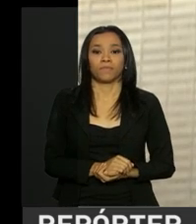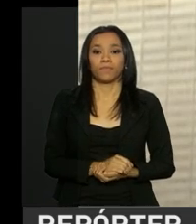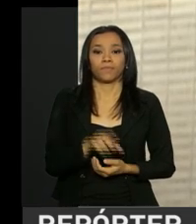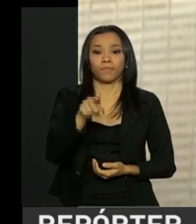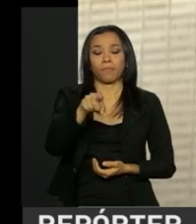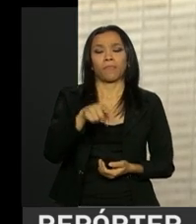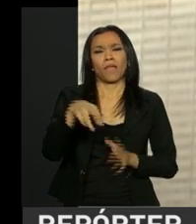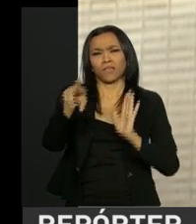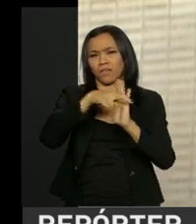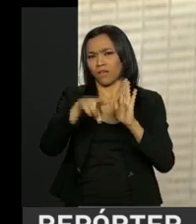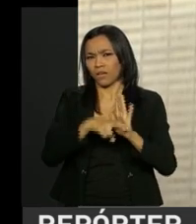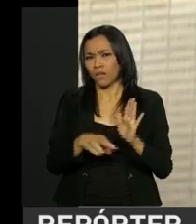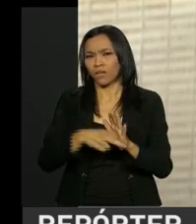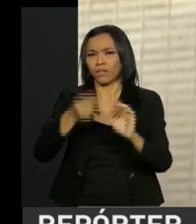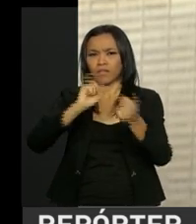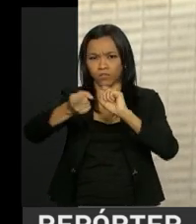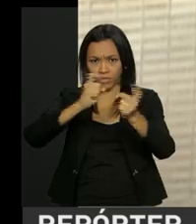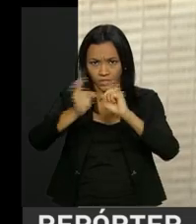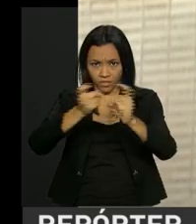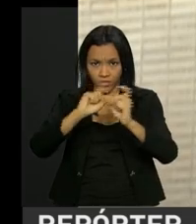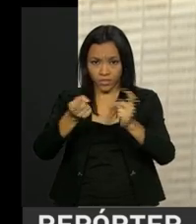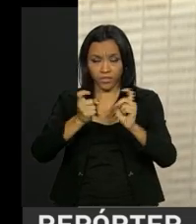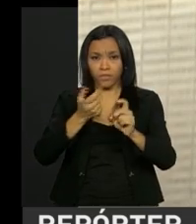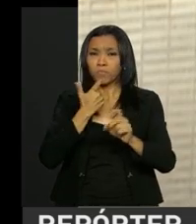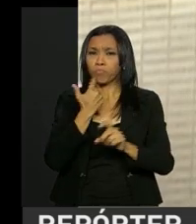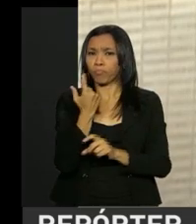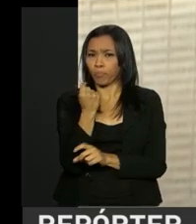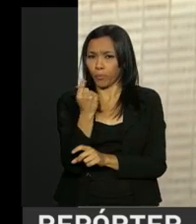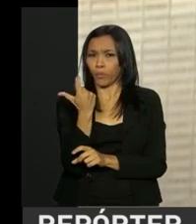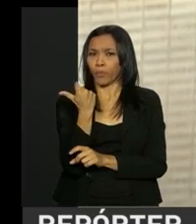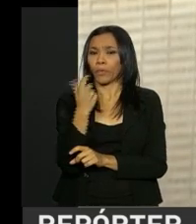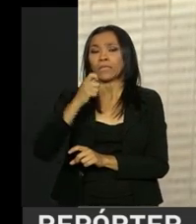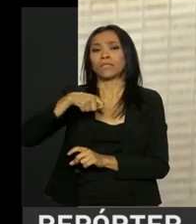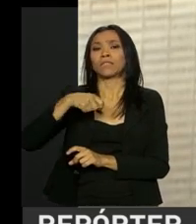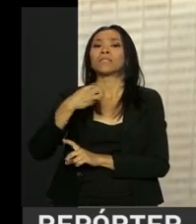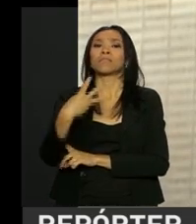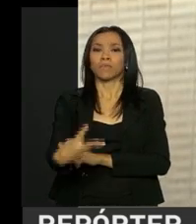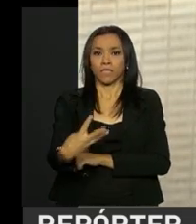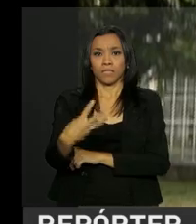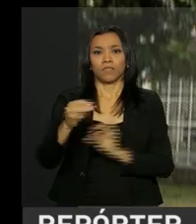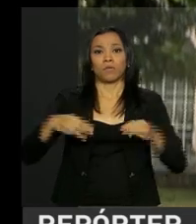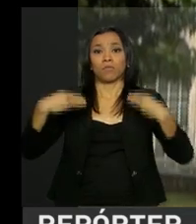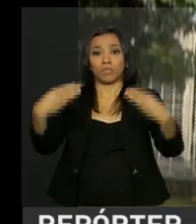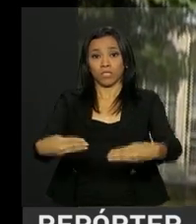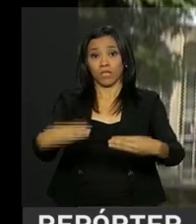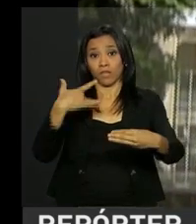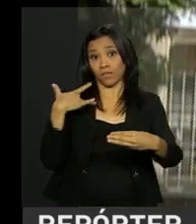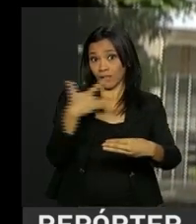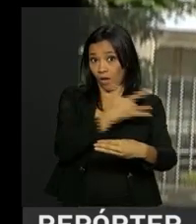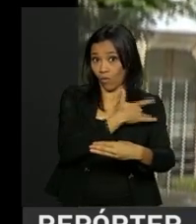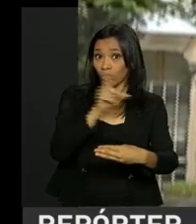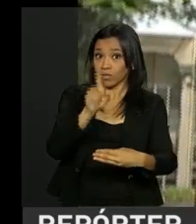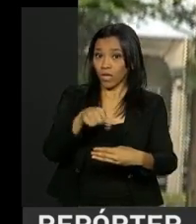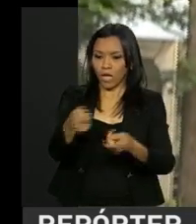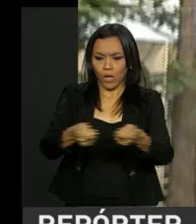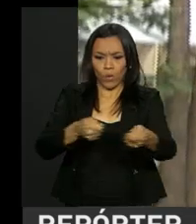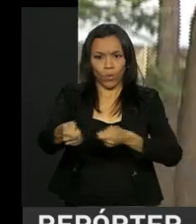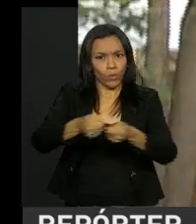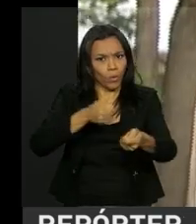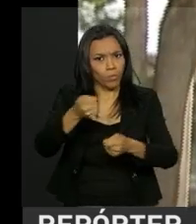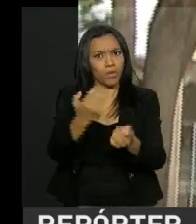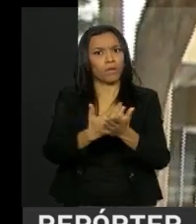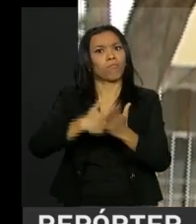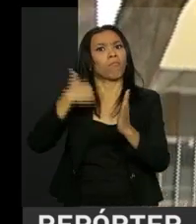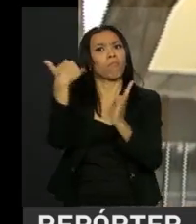As medidas de gestão adotadas em pouco mais de 3 meses pelo Ministério da Saúde resultaram em uma economia de mais